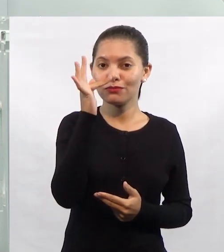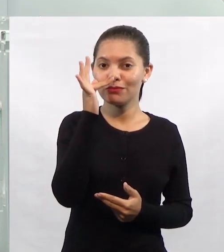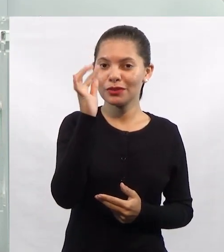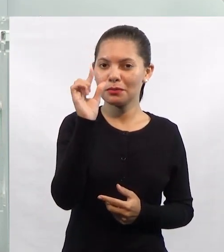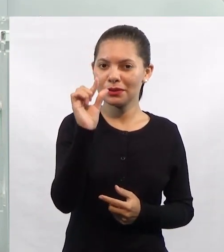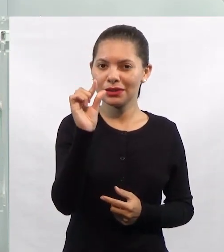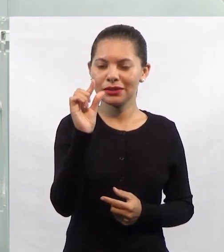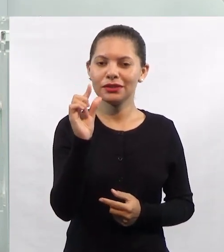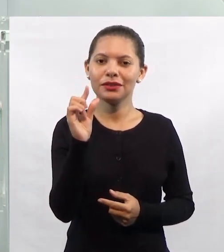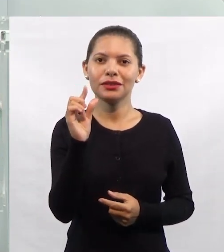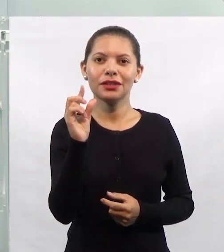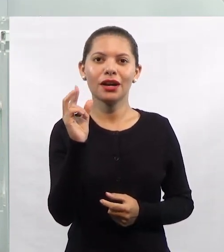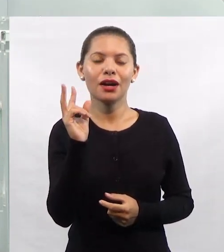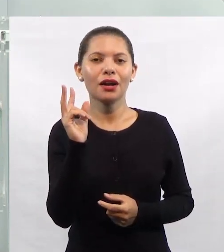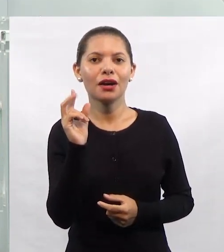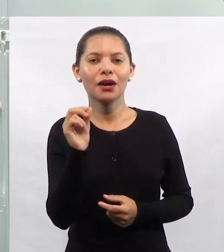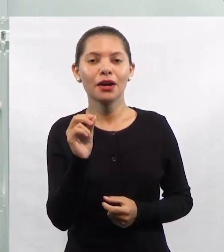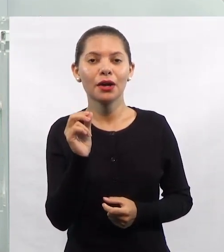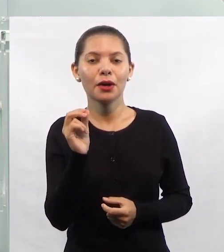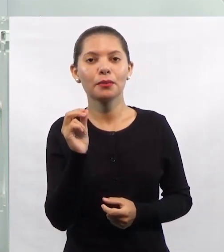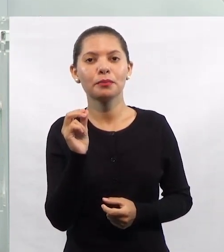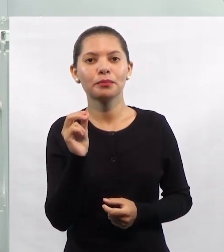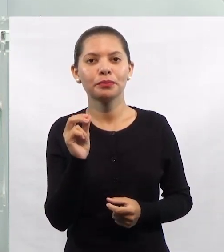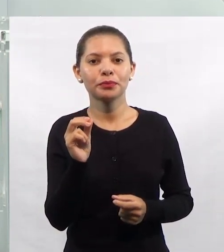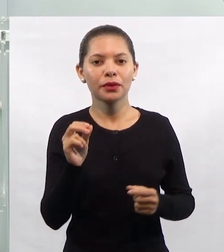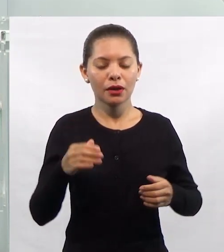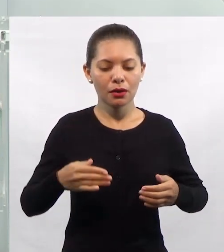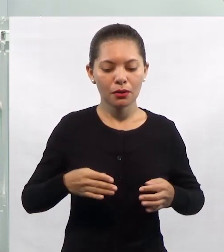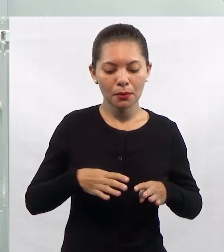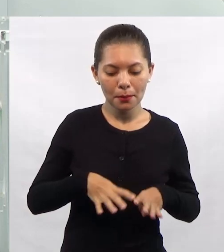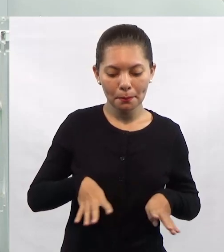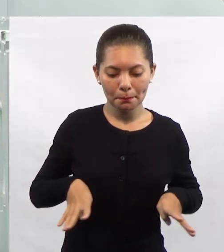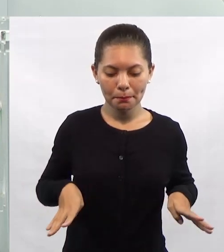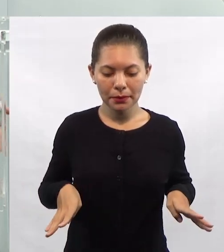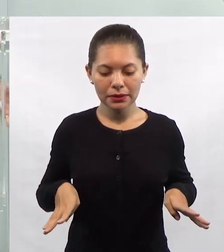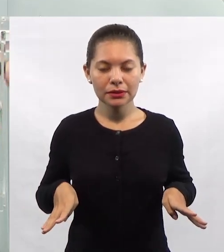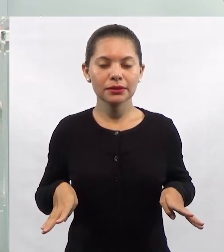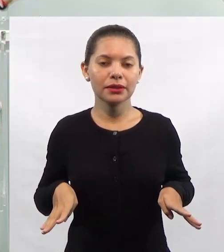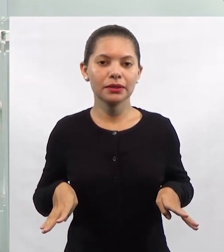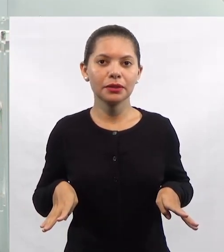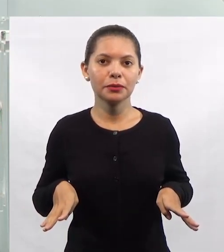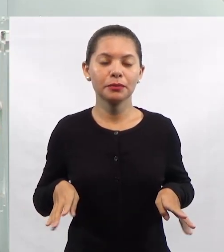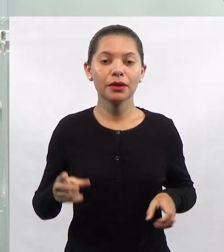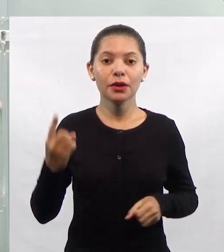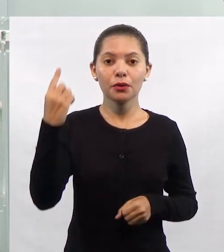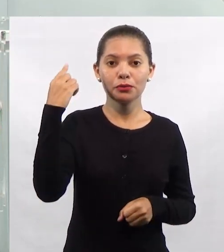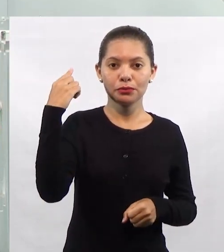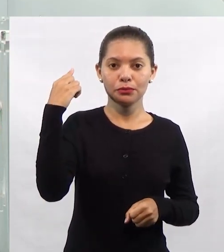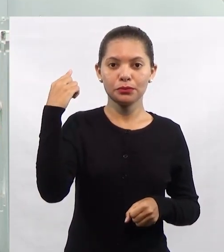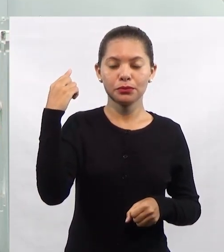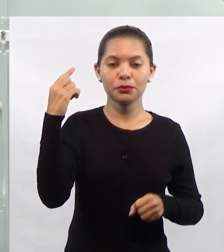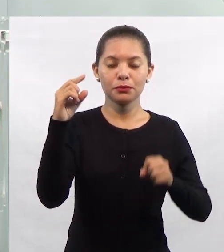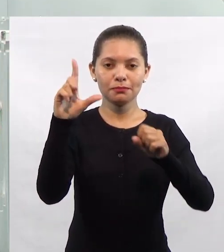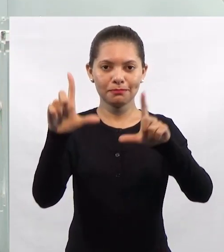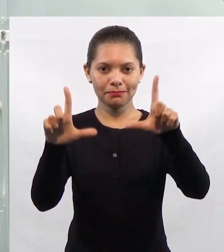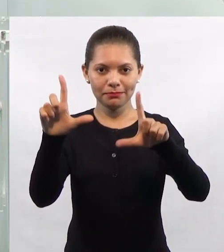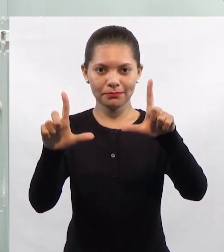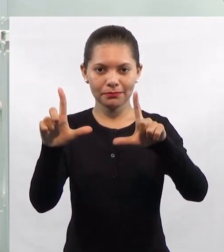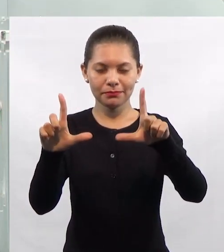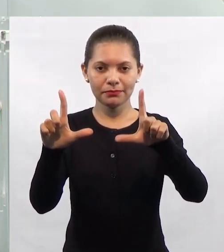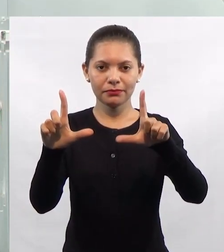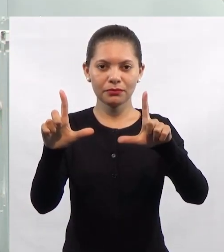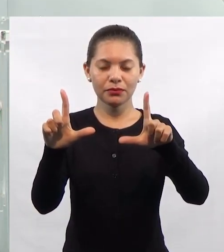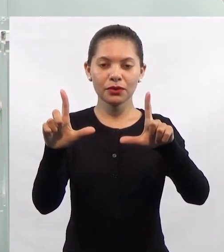pequenininhas, rosas e verdes. Uma saia cetinada de tom rosa. E ao fundo está aqui a nossa tela